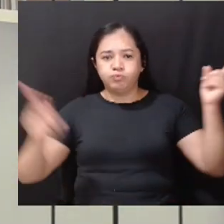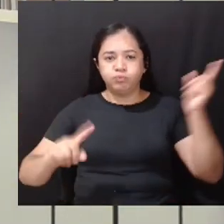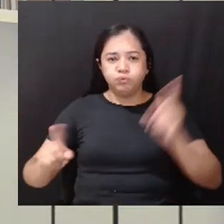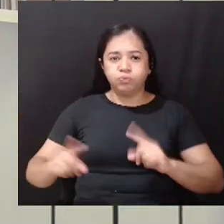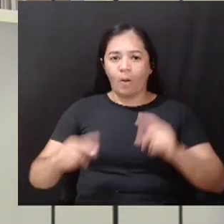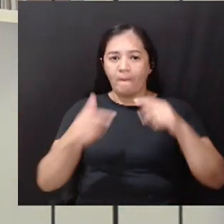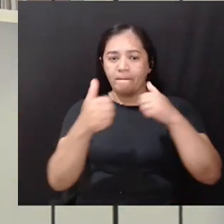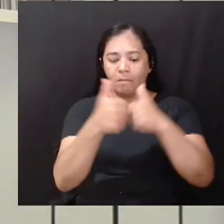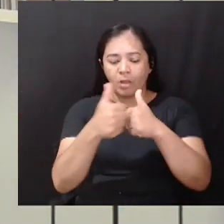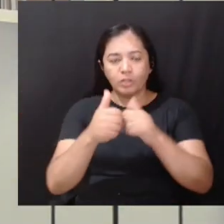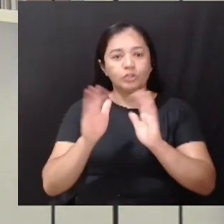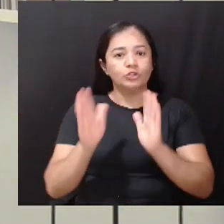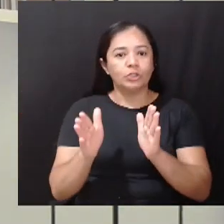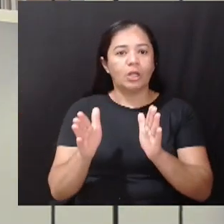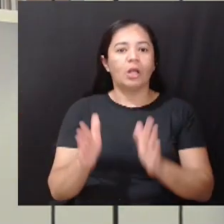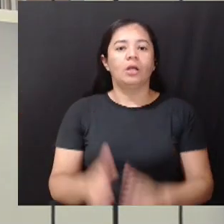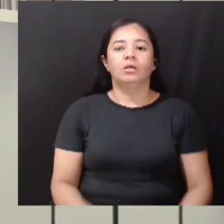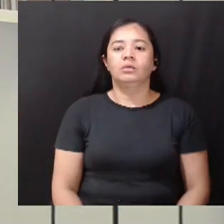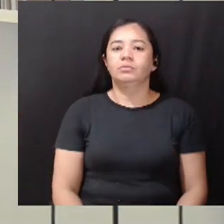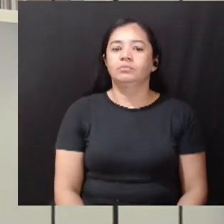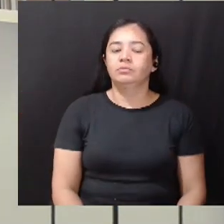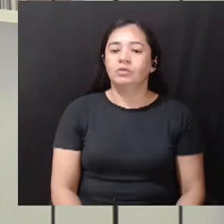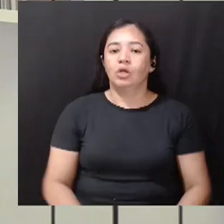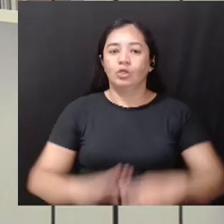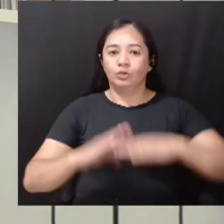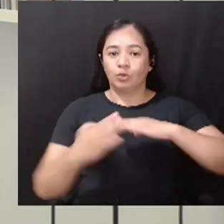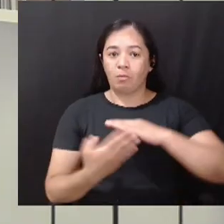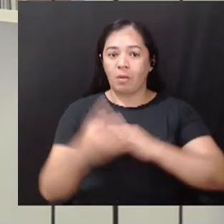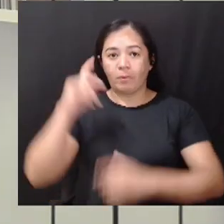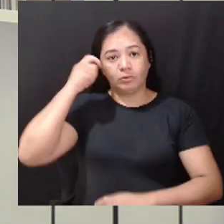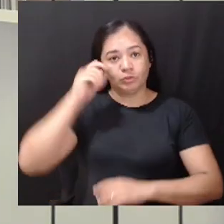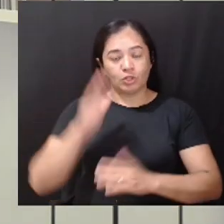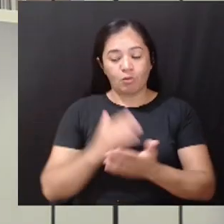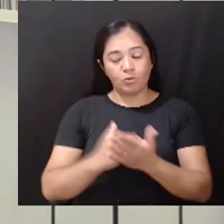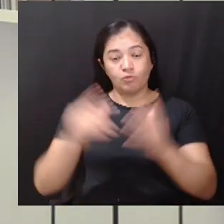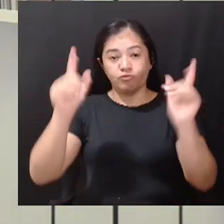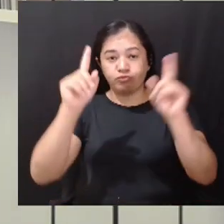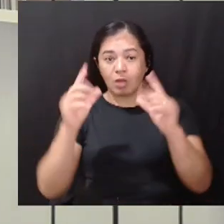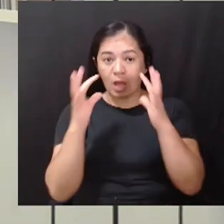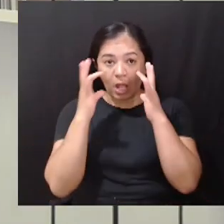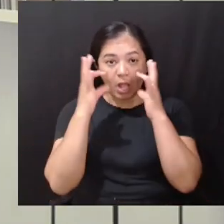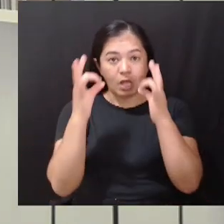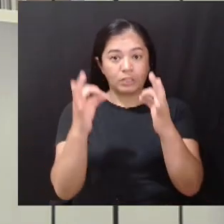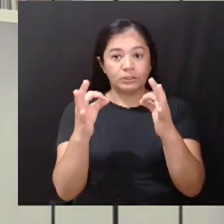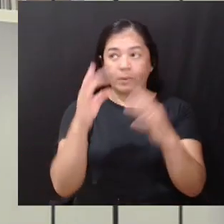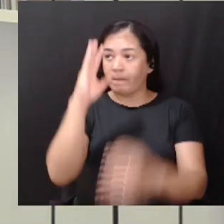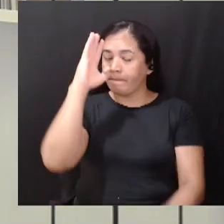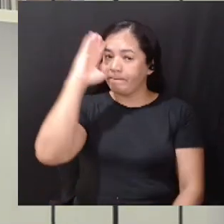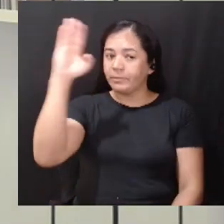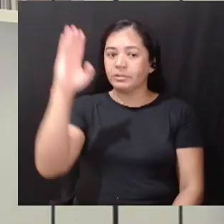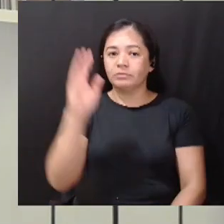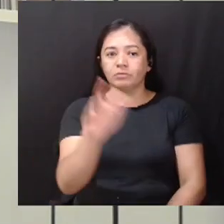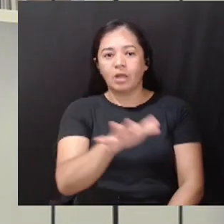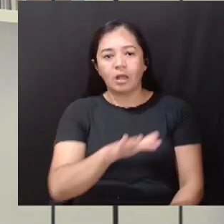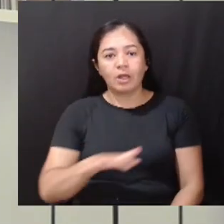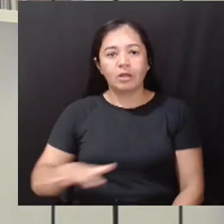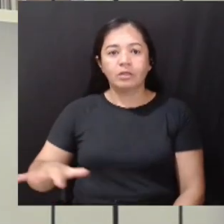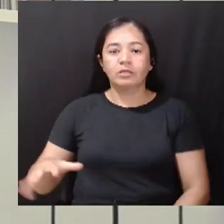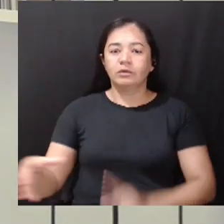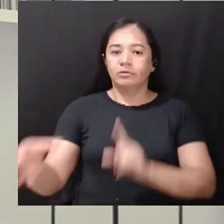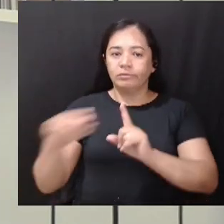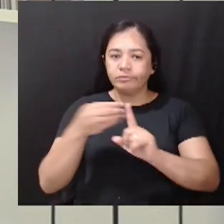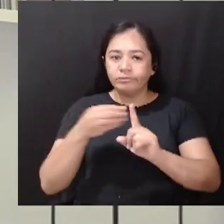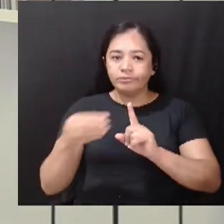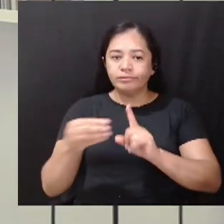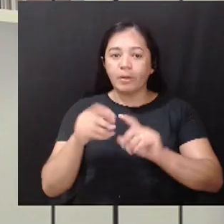Câmara Municipal de Campinas, no bairro Ponte Preta. Atenção, principalmente às áreas mais vulneráveis, pode